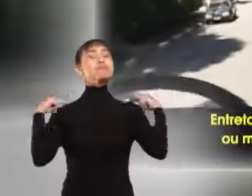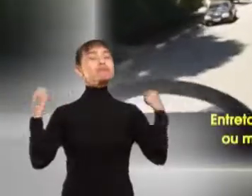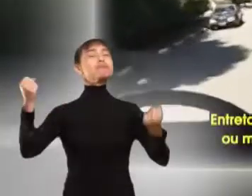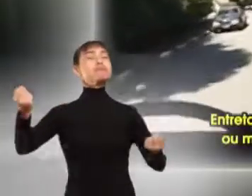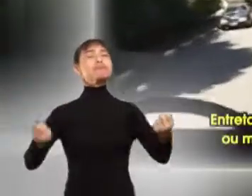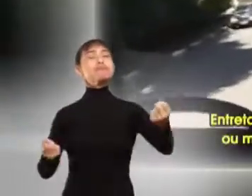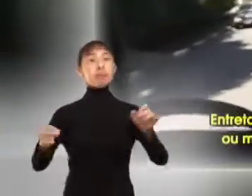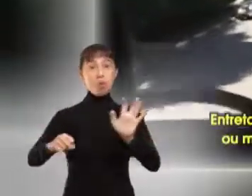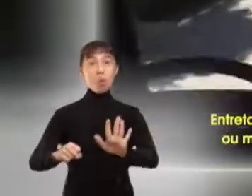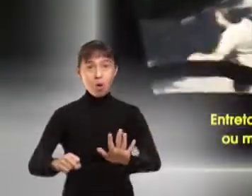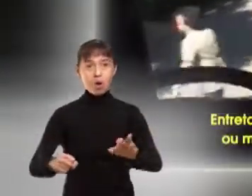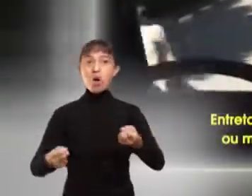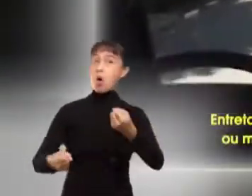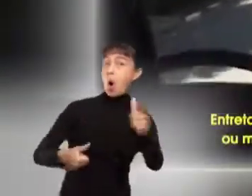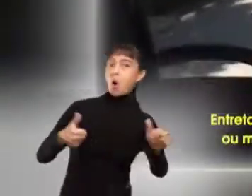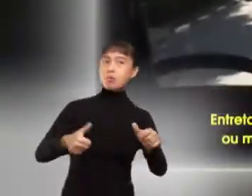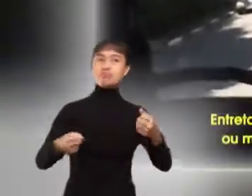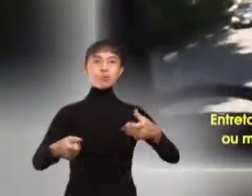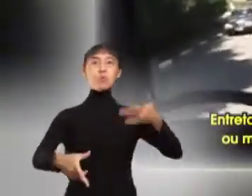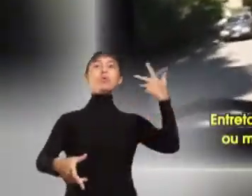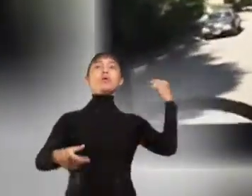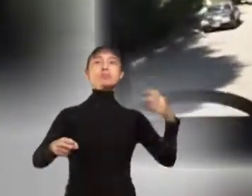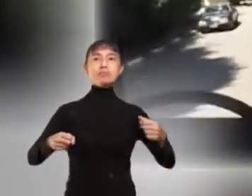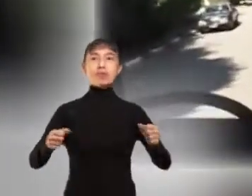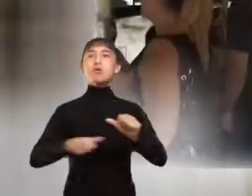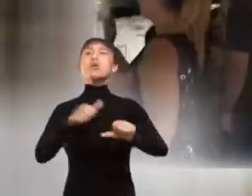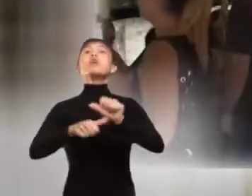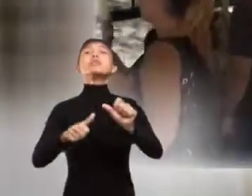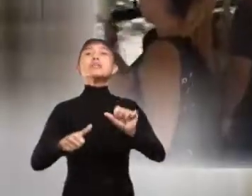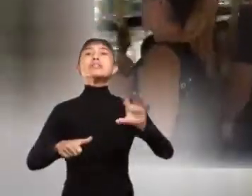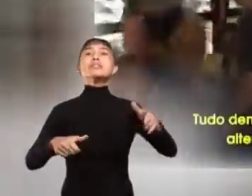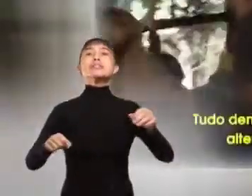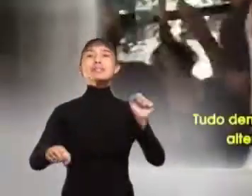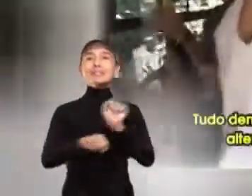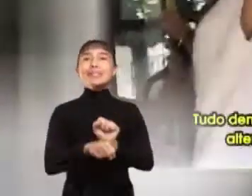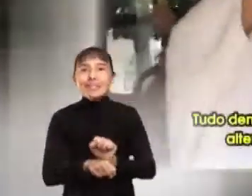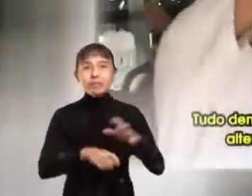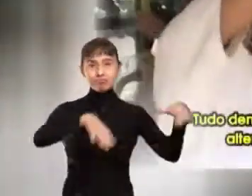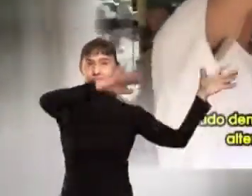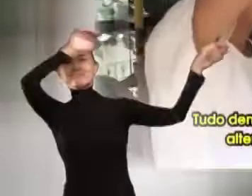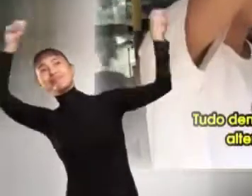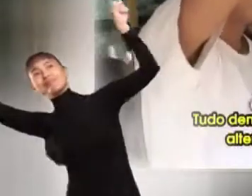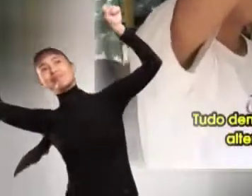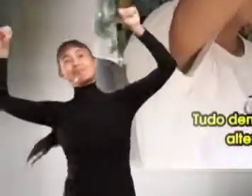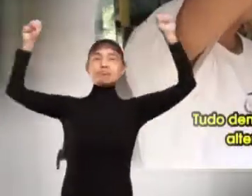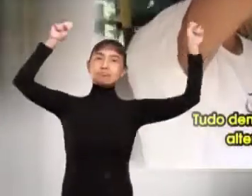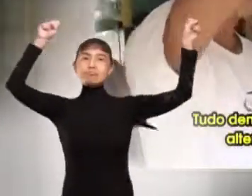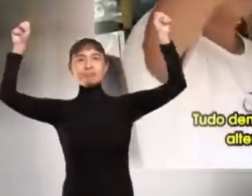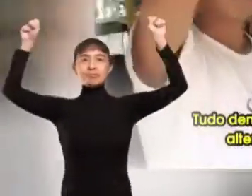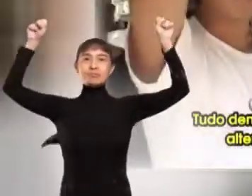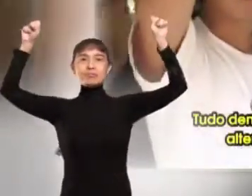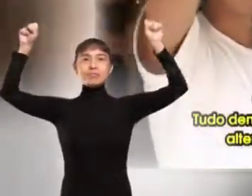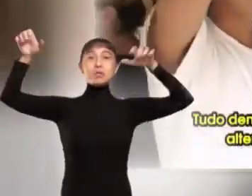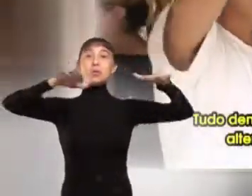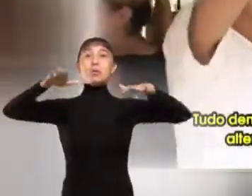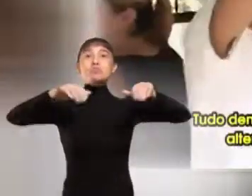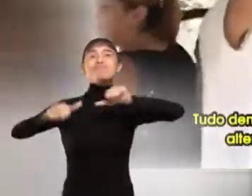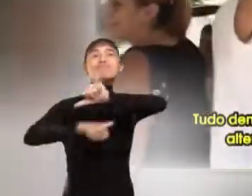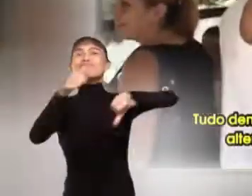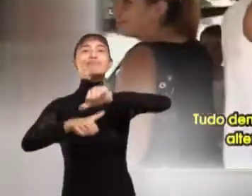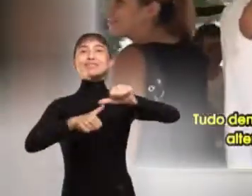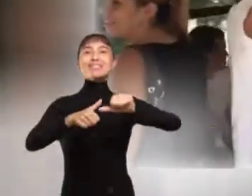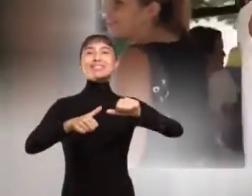motorista frear ou mudar de velocidade, tudo dentro dele experimenta uma alteração